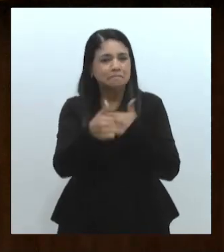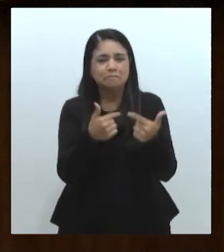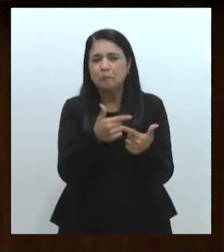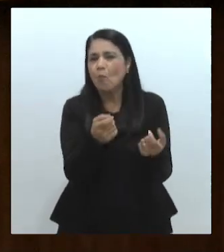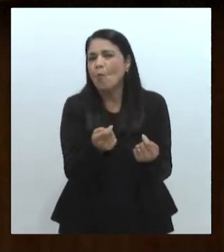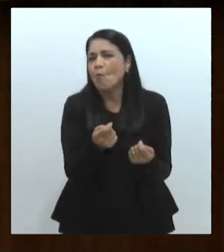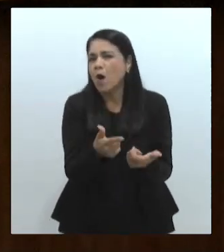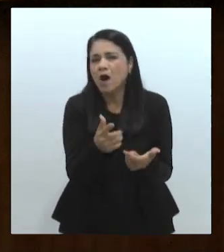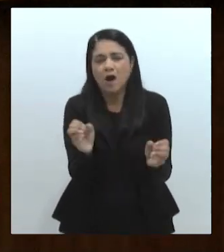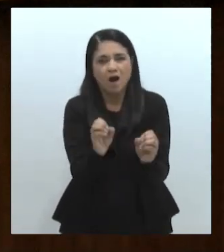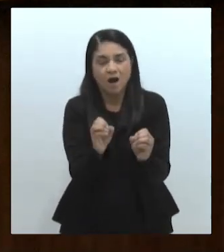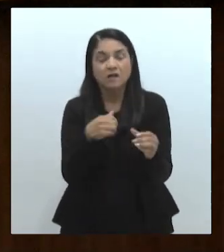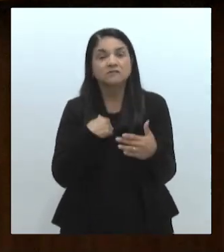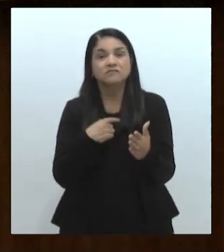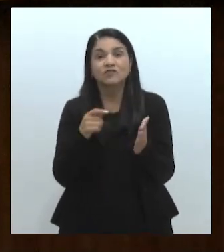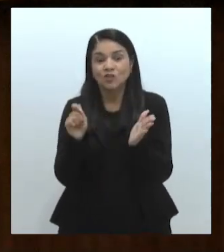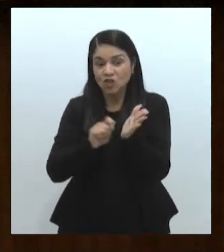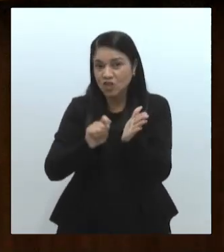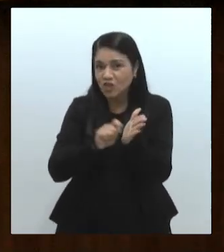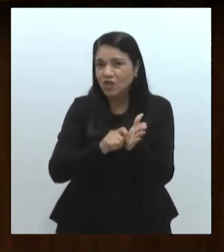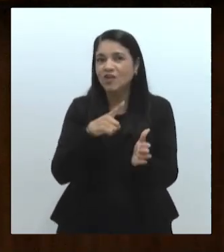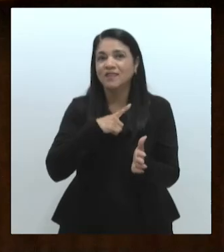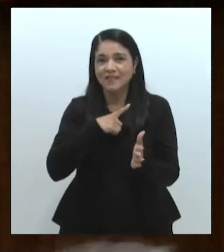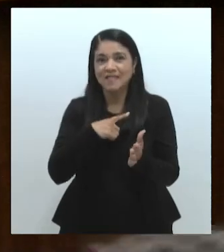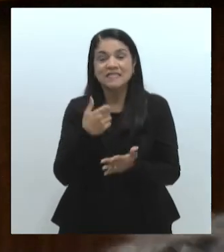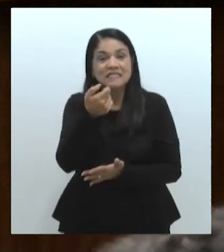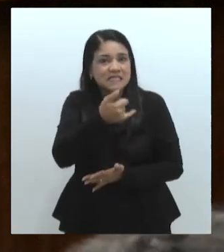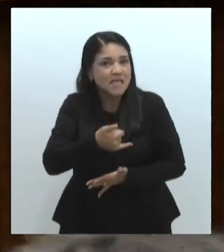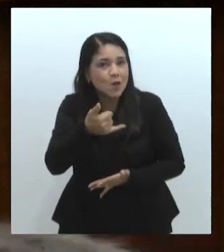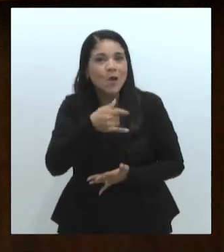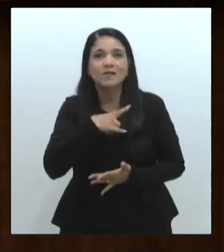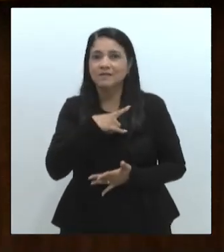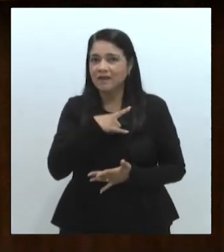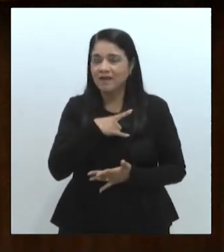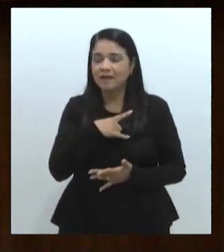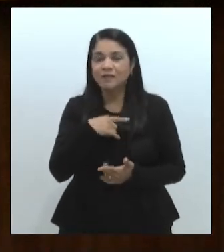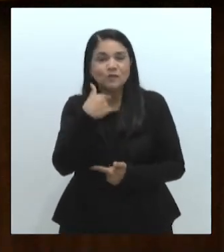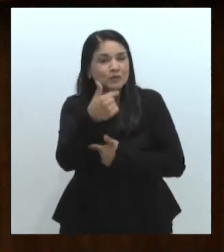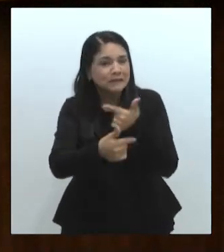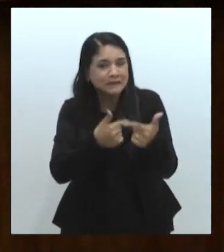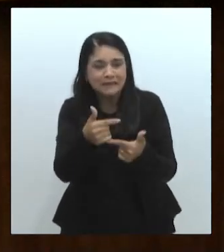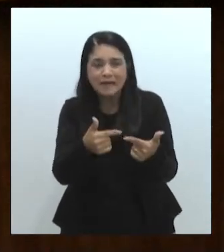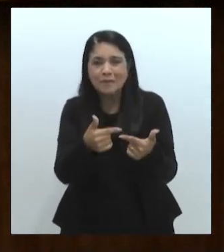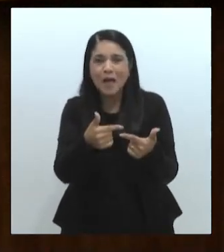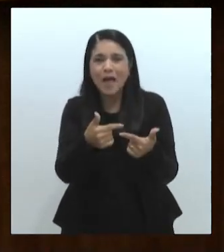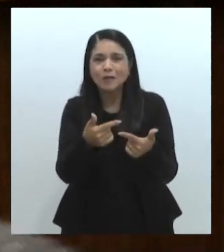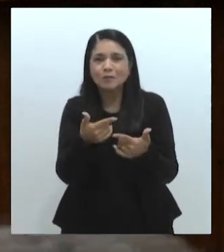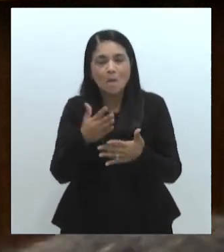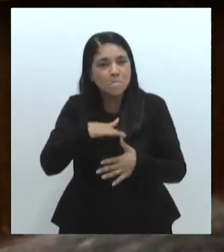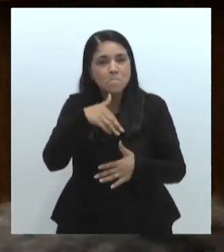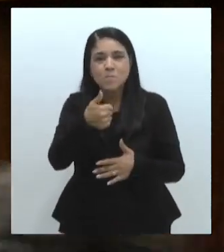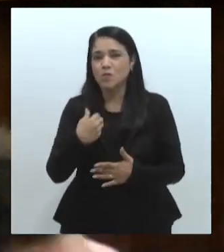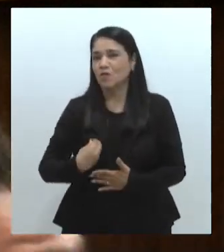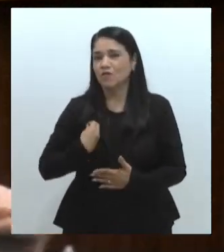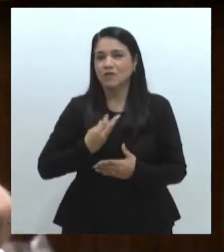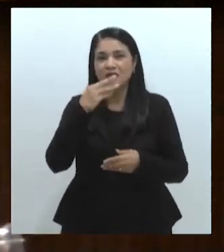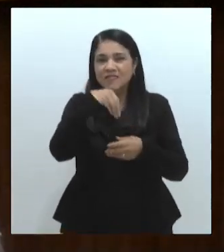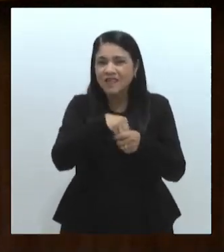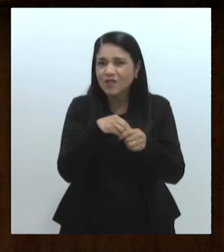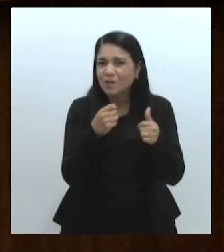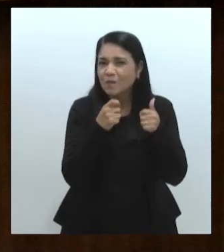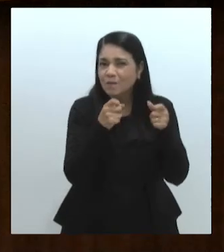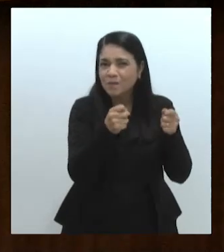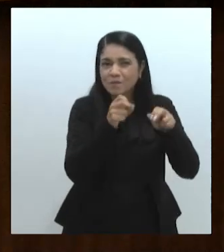falta celular, né? E não há um trabalho de recuperação. Uma das coisas seria